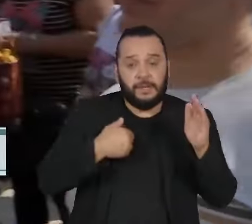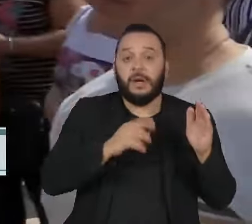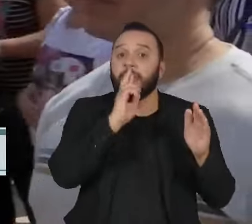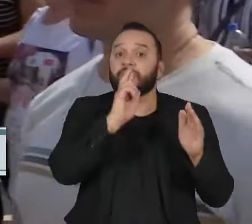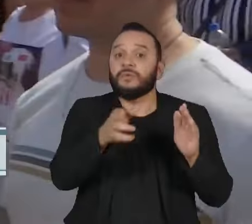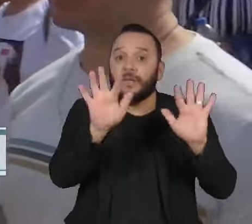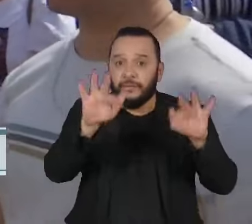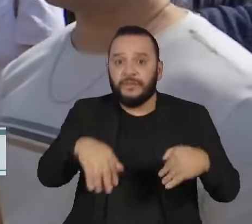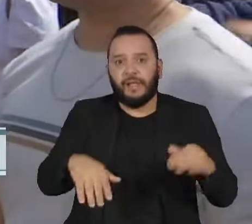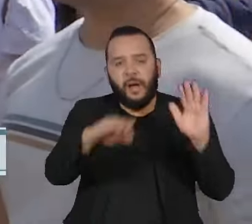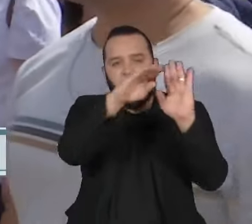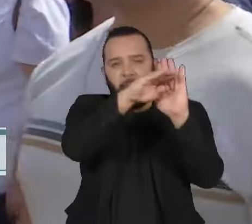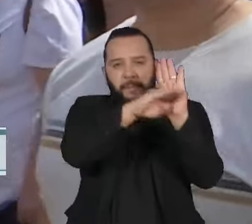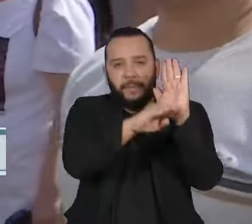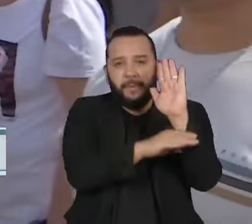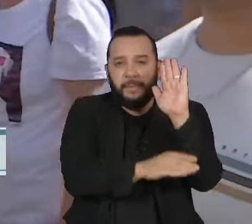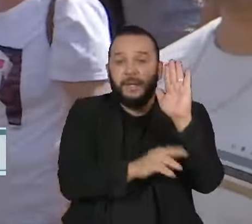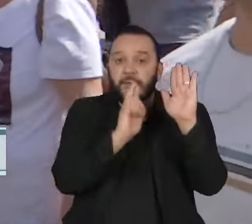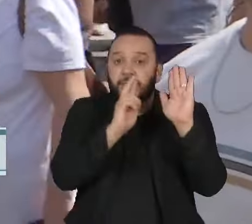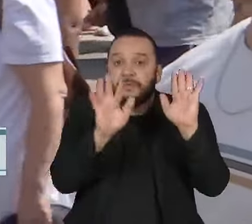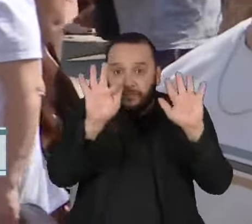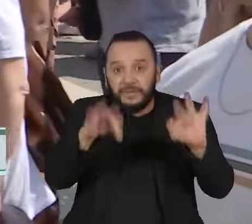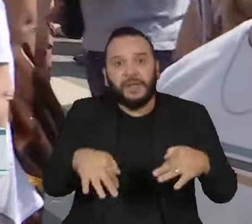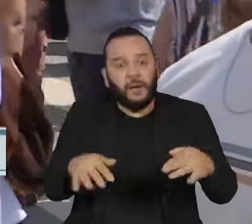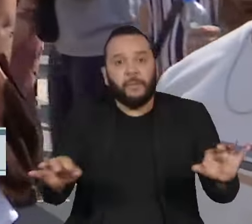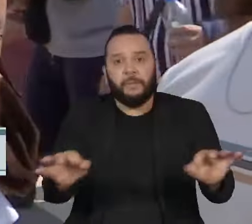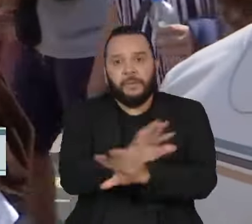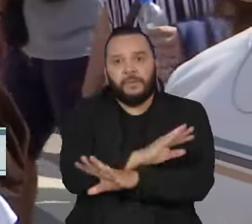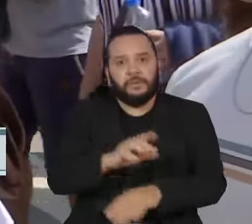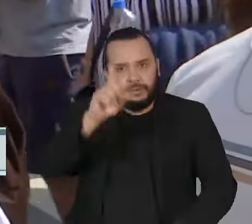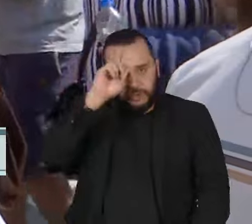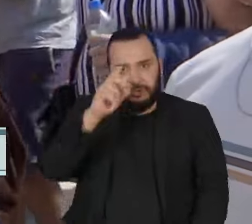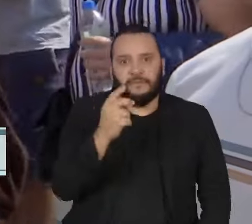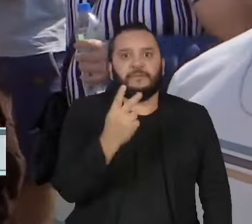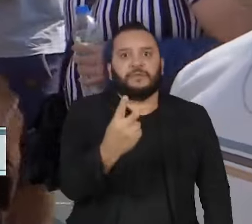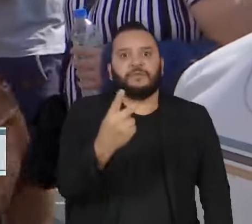Concurso Público Nacional Unificado será publicado no dia 21 de novembro.